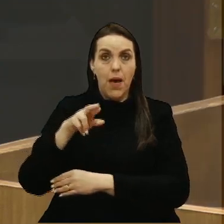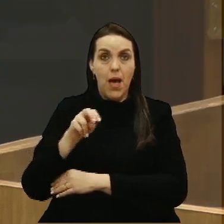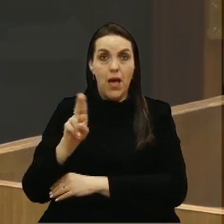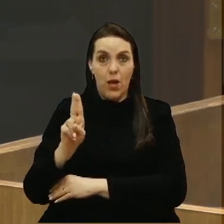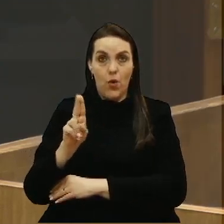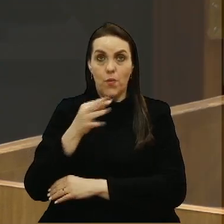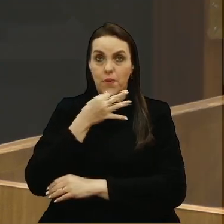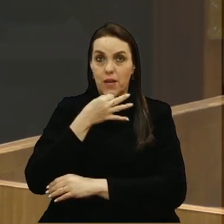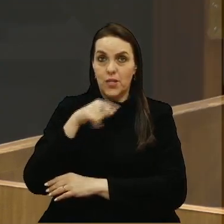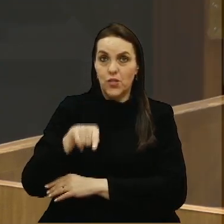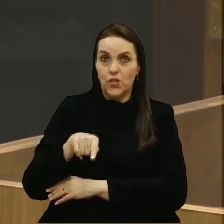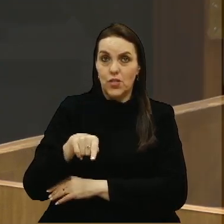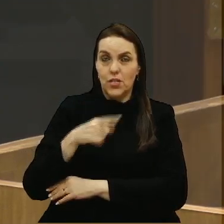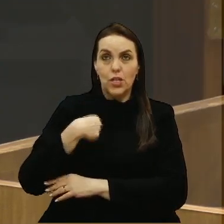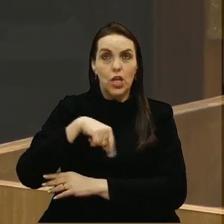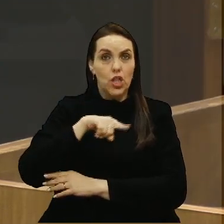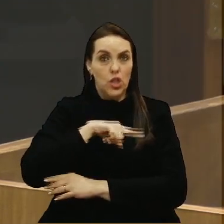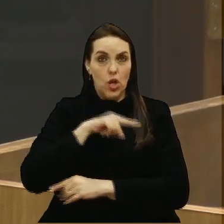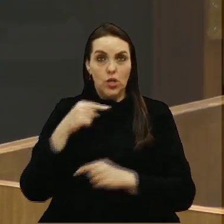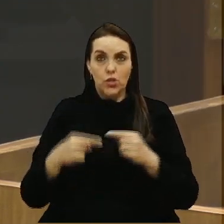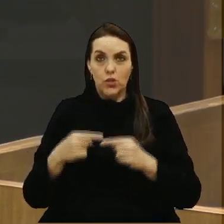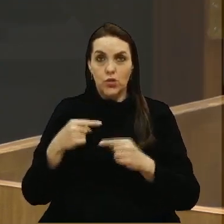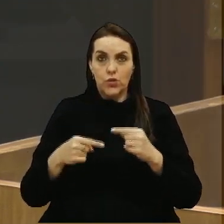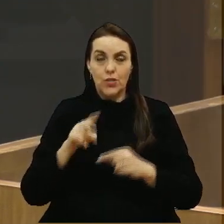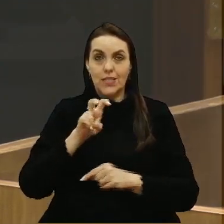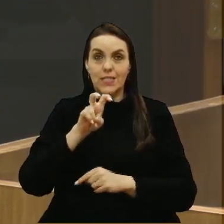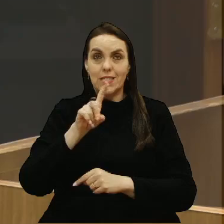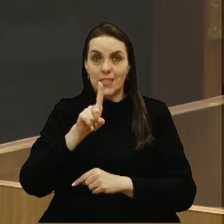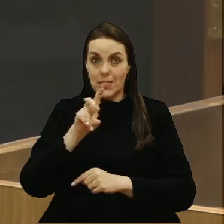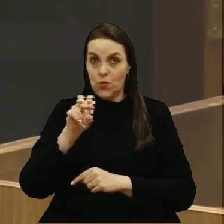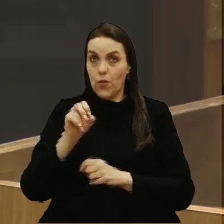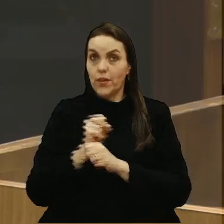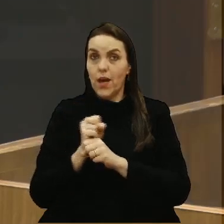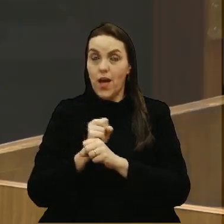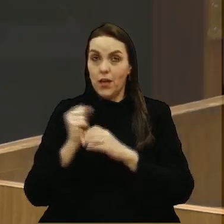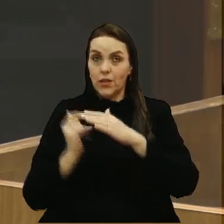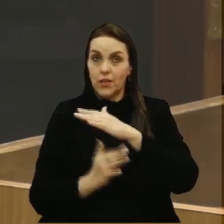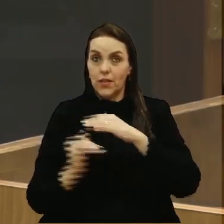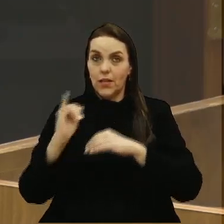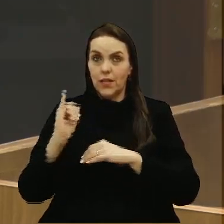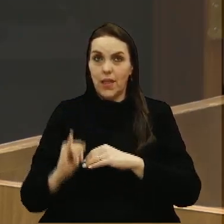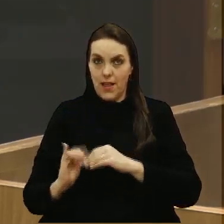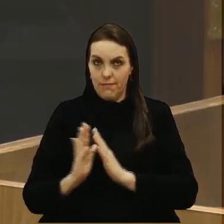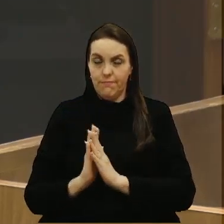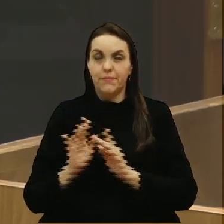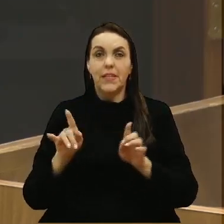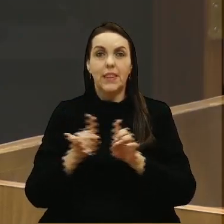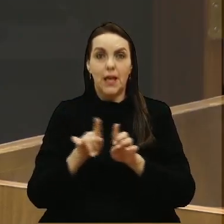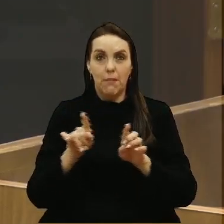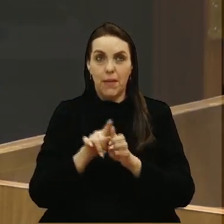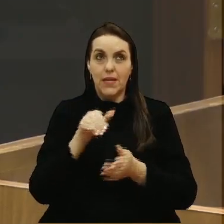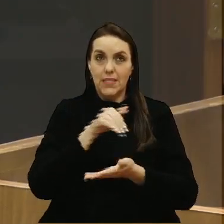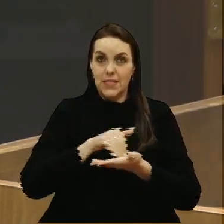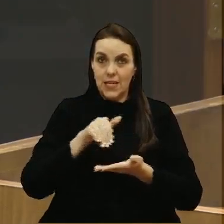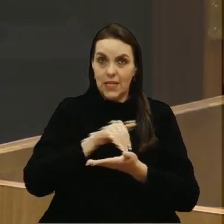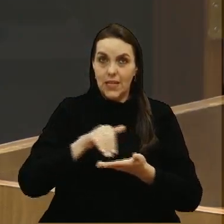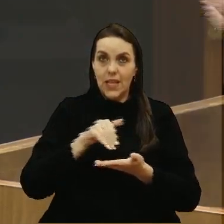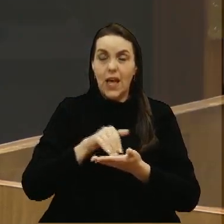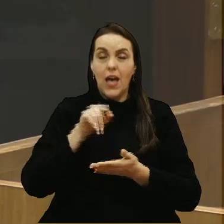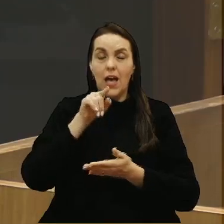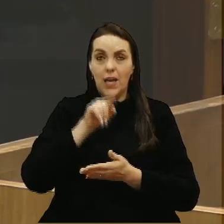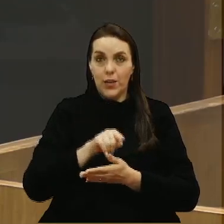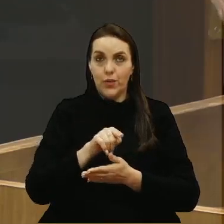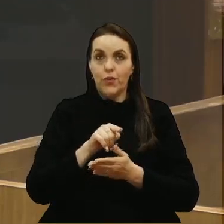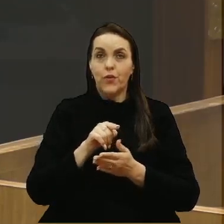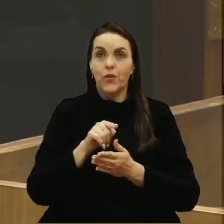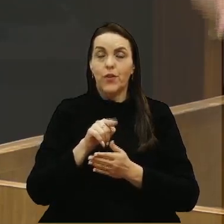Caxias. E nós estamos aqui discutindo 150 da imigração italiana. Ainda, o secretário da Tesouro, o